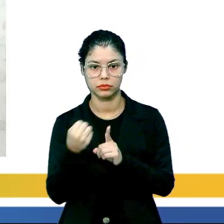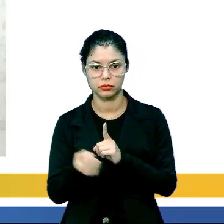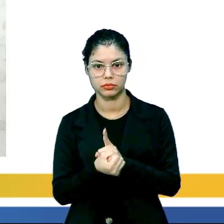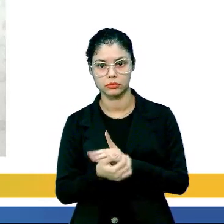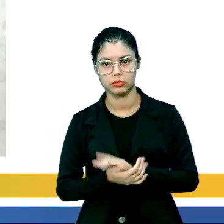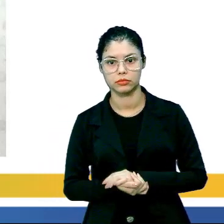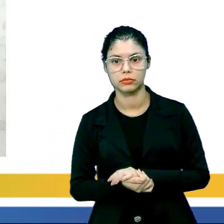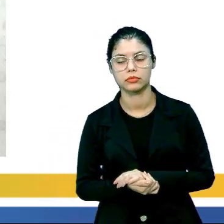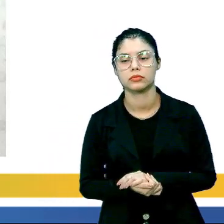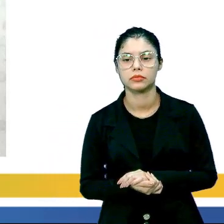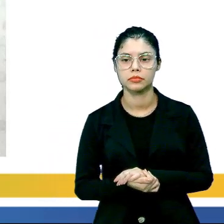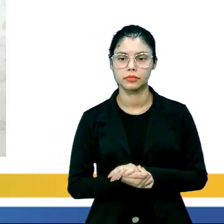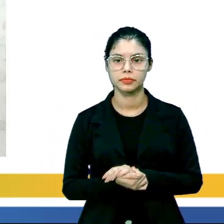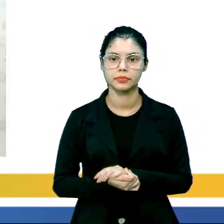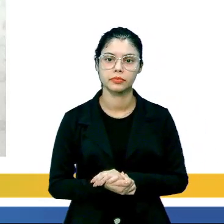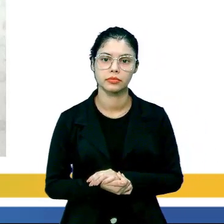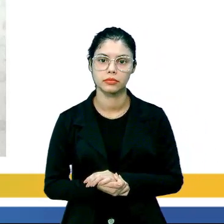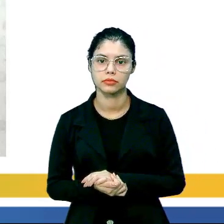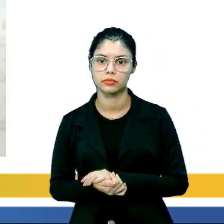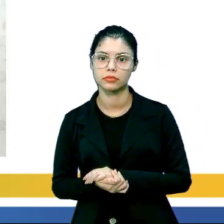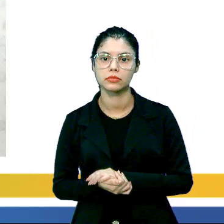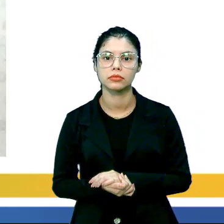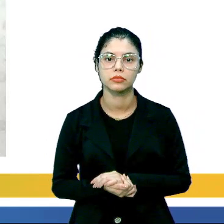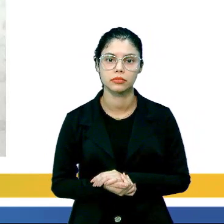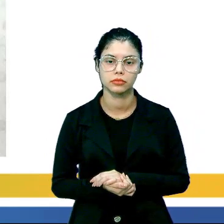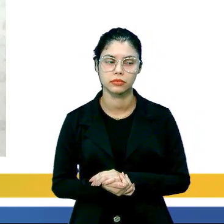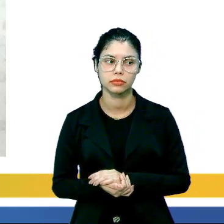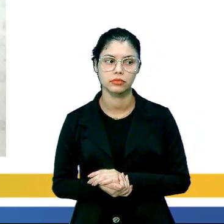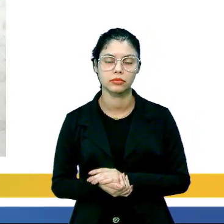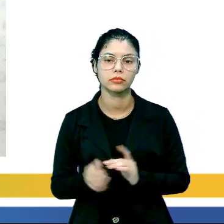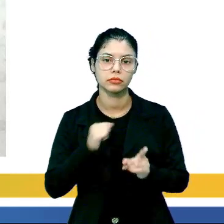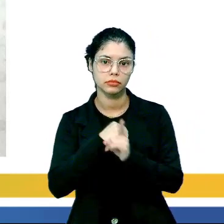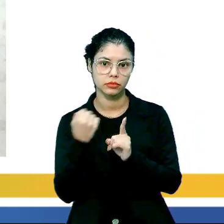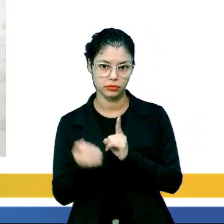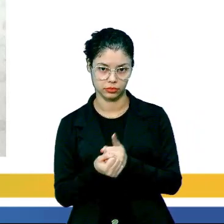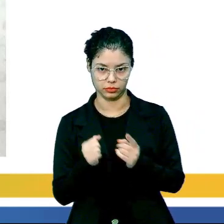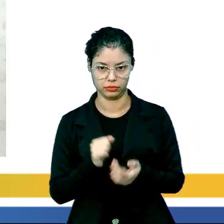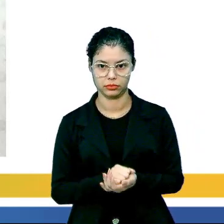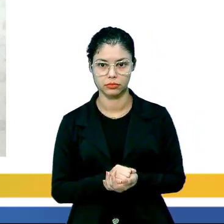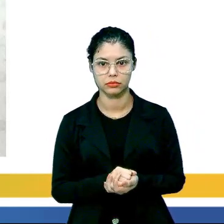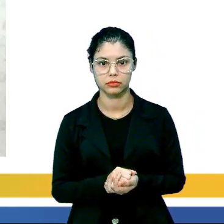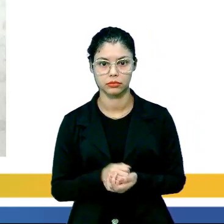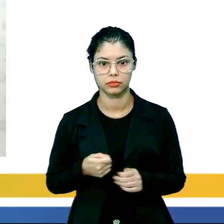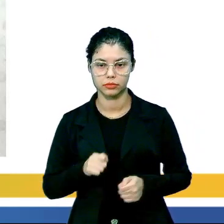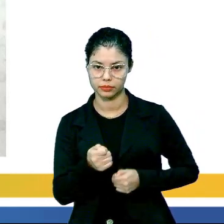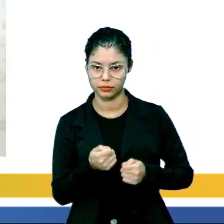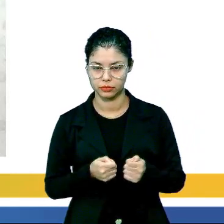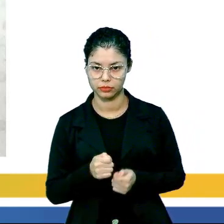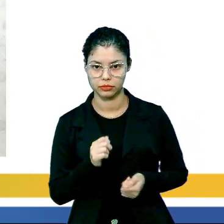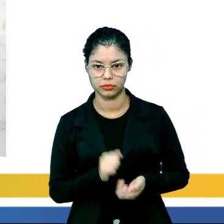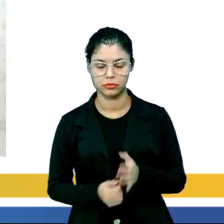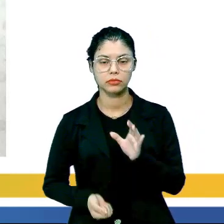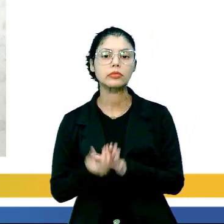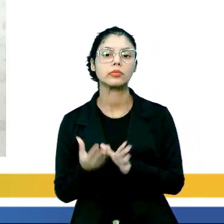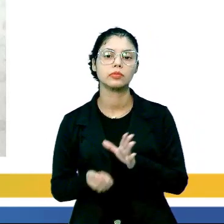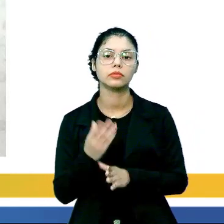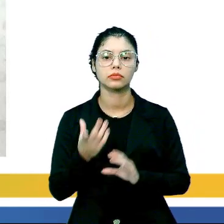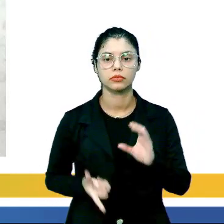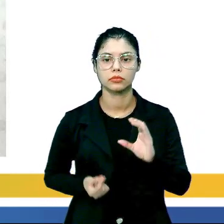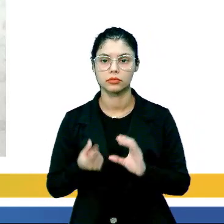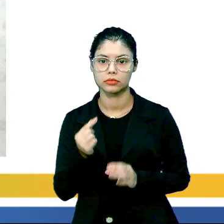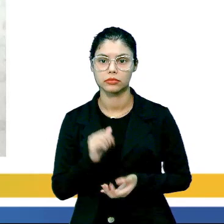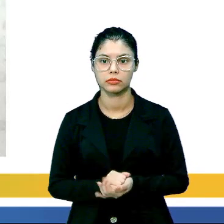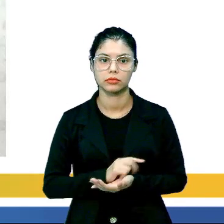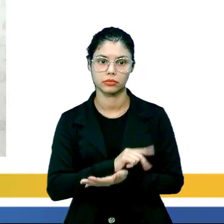a apologia da sociedade. No caso, nós vamos ter uma sociedade dominada aí pelo modo de produção